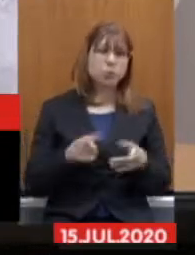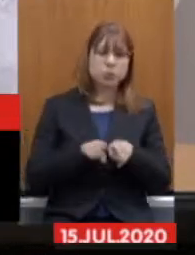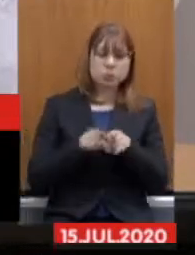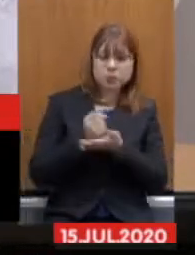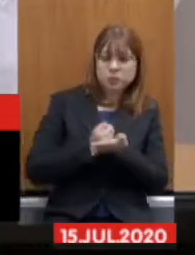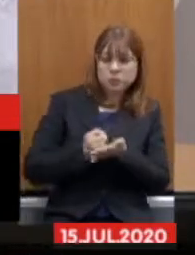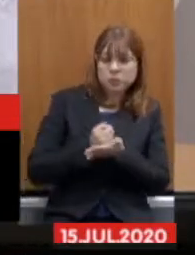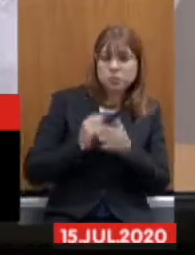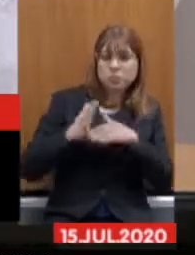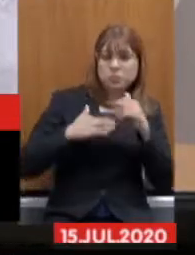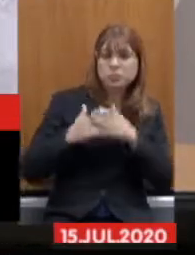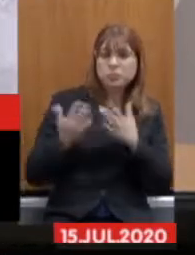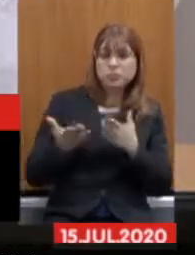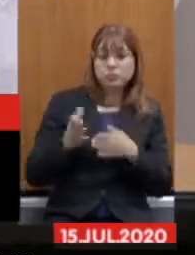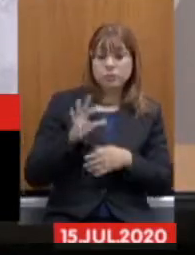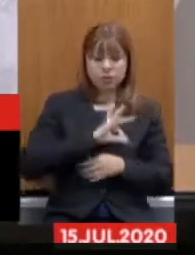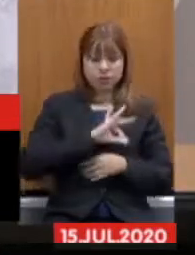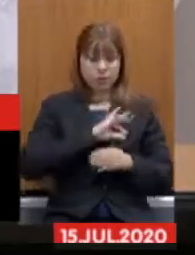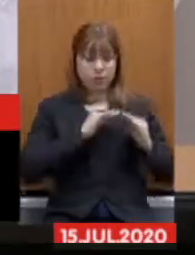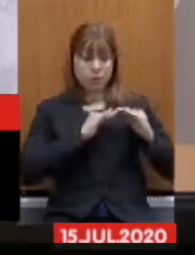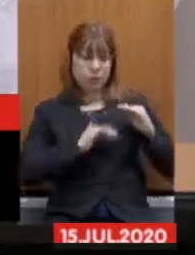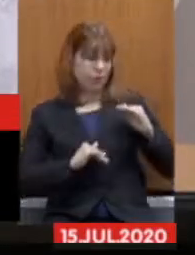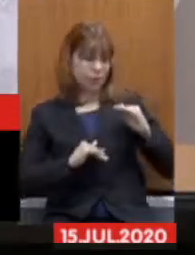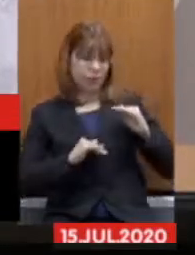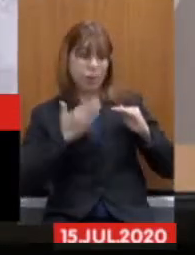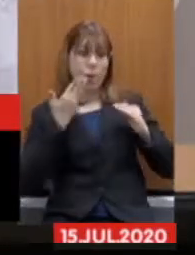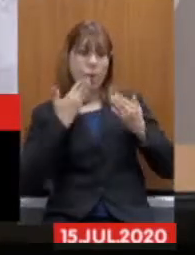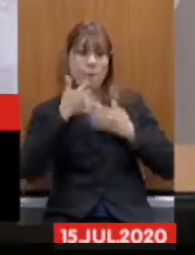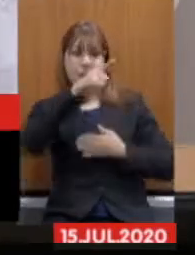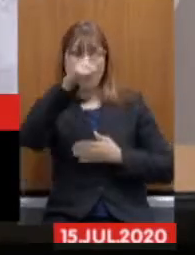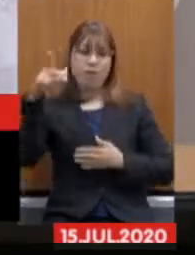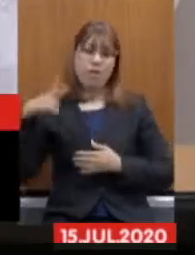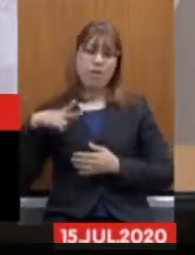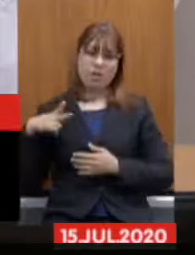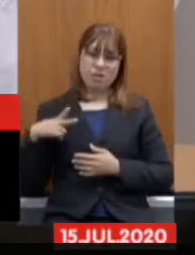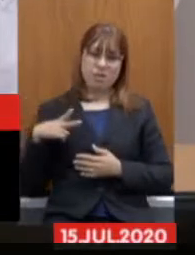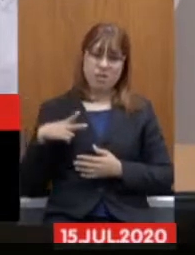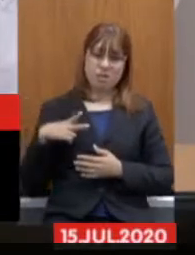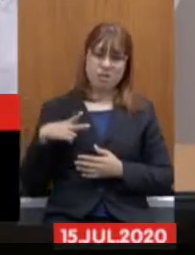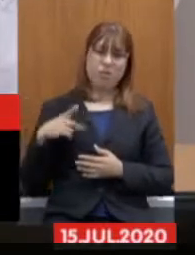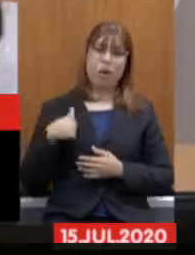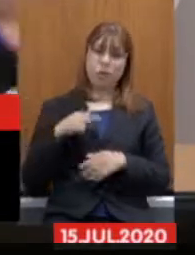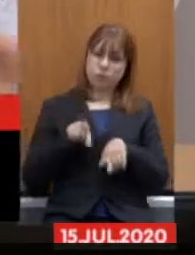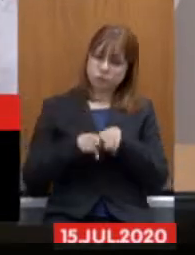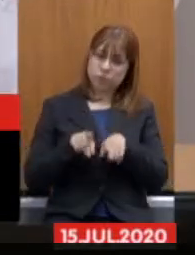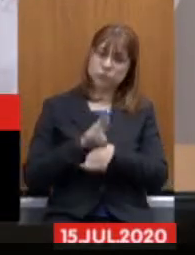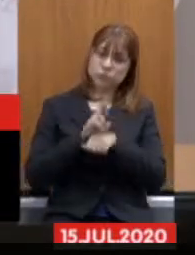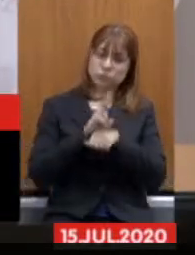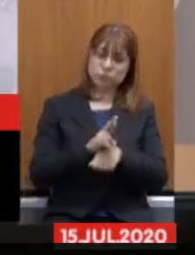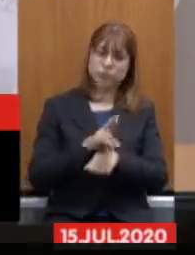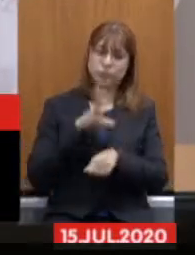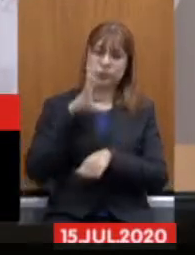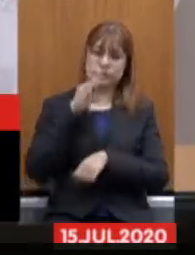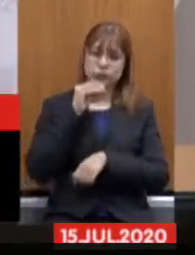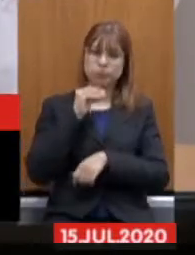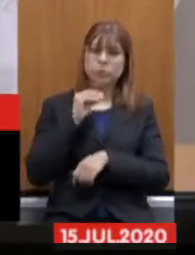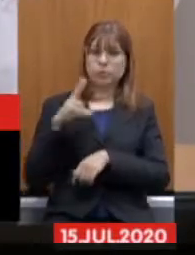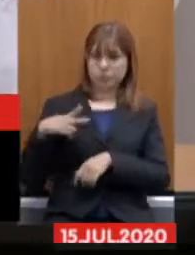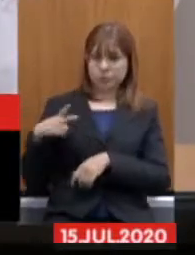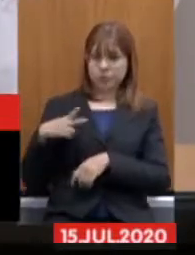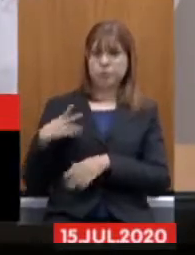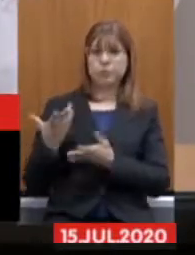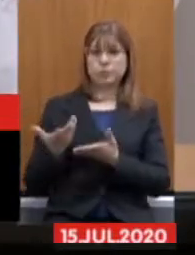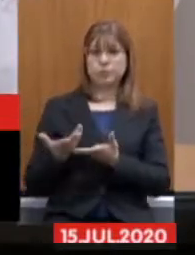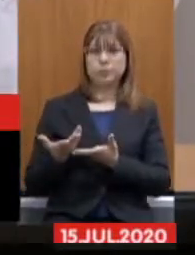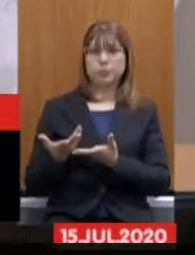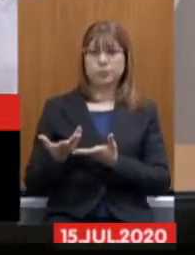eles recebem menos no que o mercado a aplicação mas eu também representa farmacêutico no nível privado né o